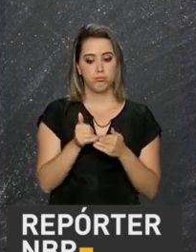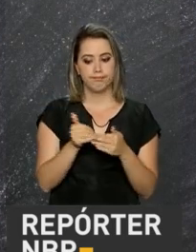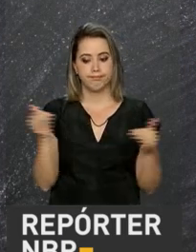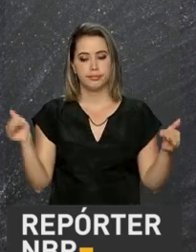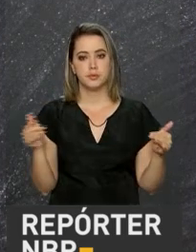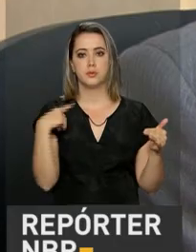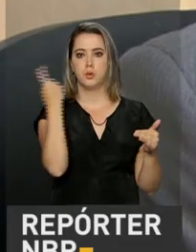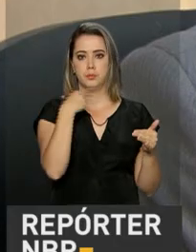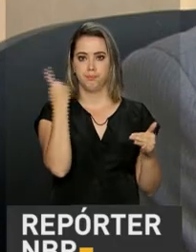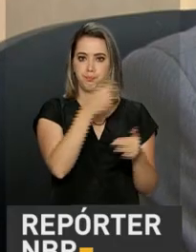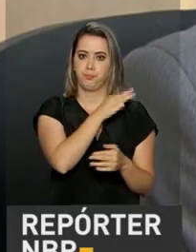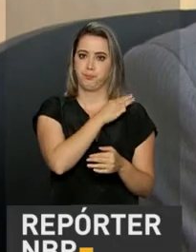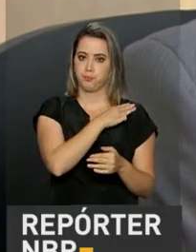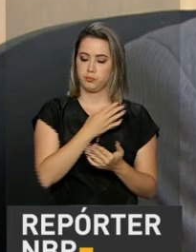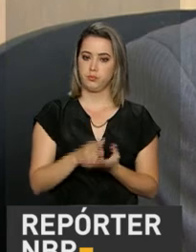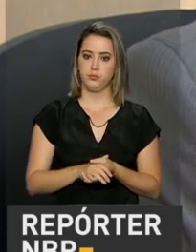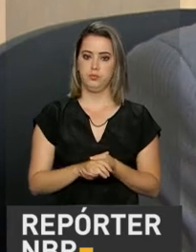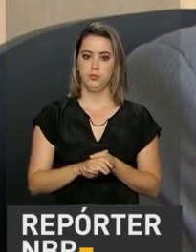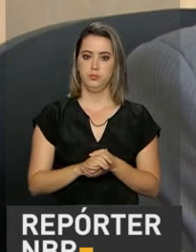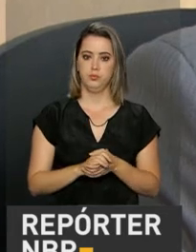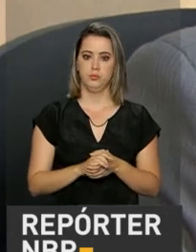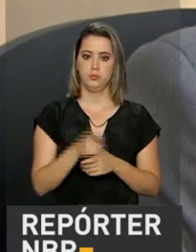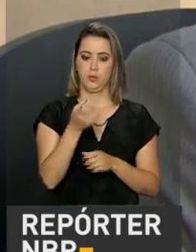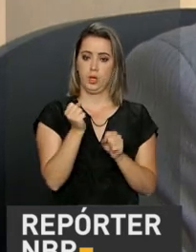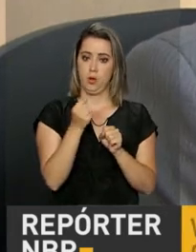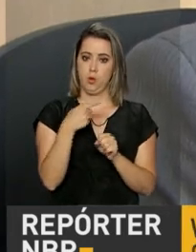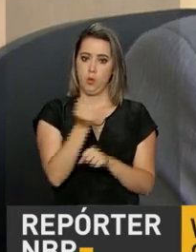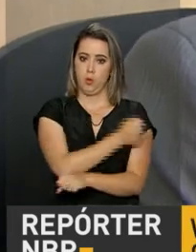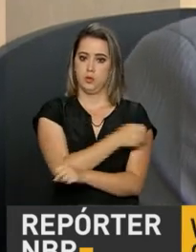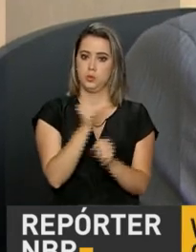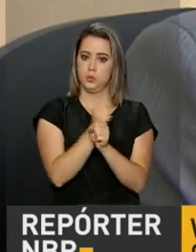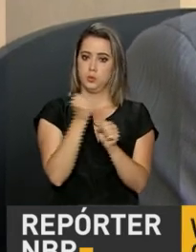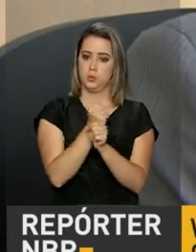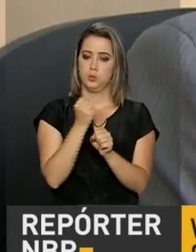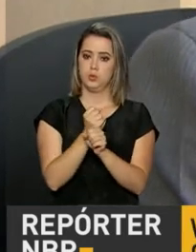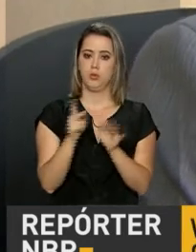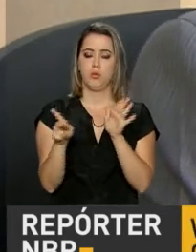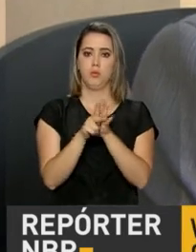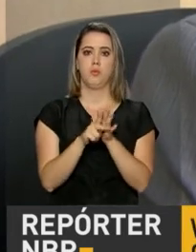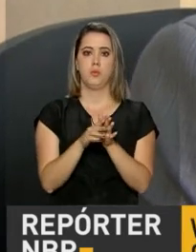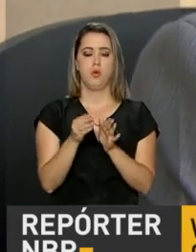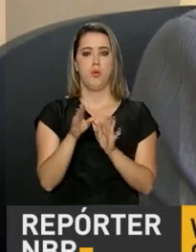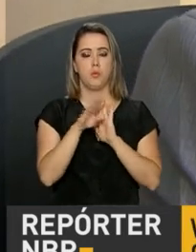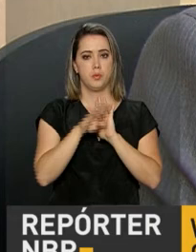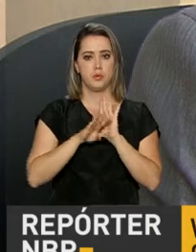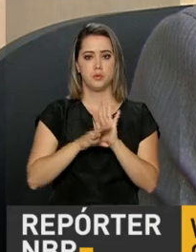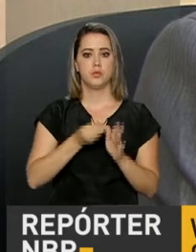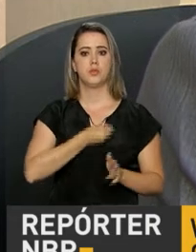do ensino integral. Nas escolas de tempo integral, o aluno constrói seu projeto de vida, ele vai poder dizer aquilo que ele sonha e